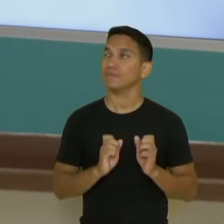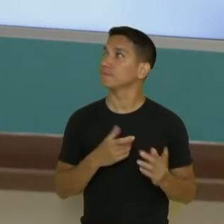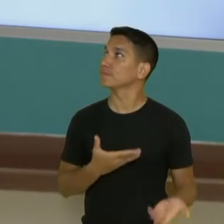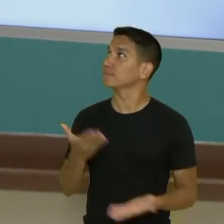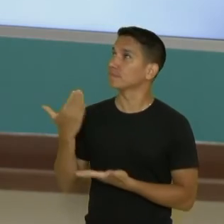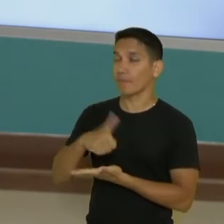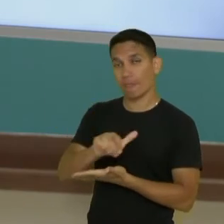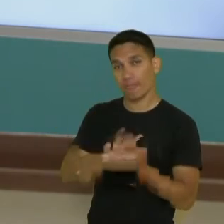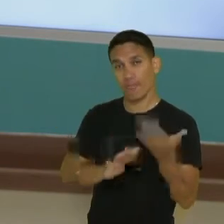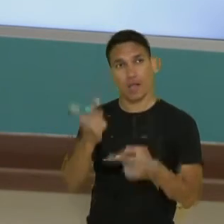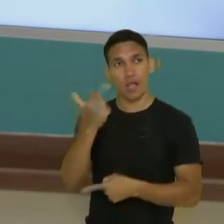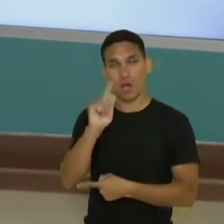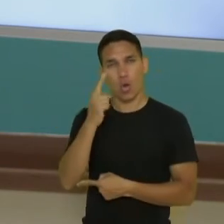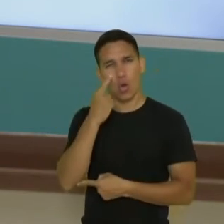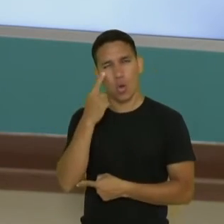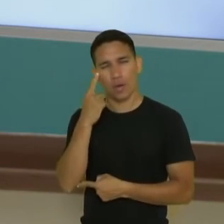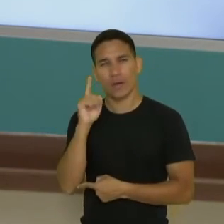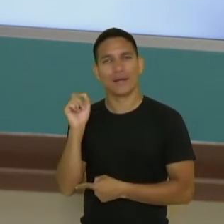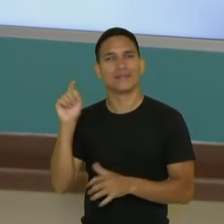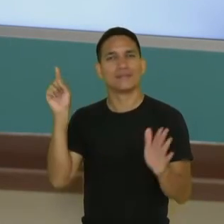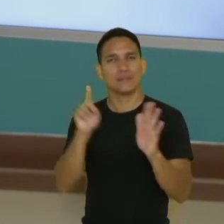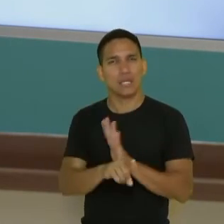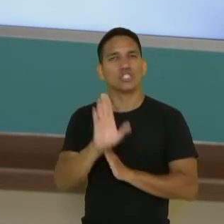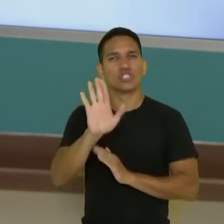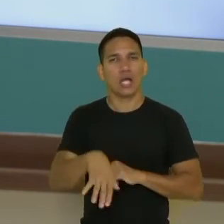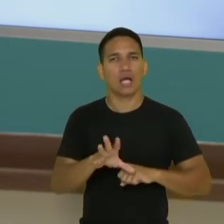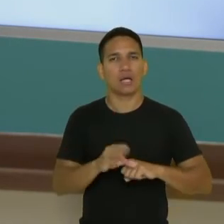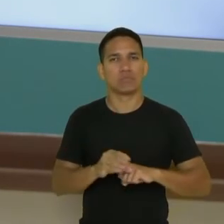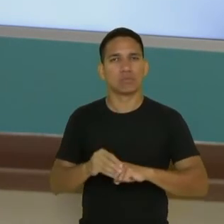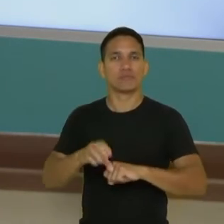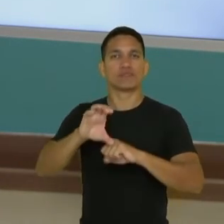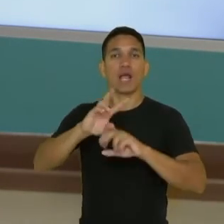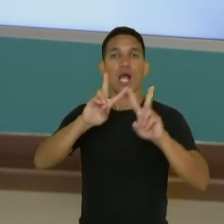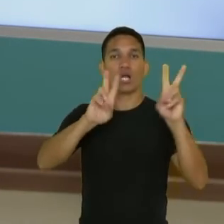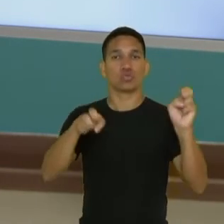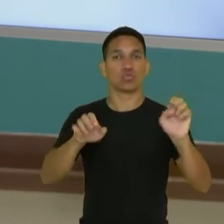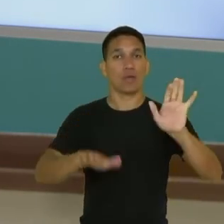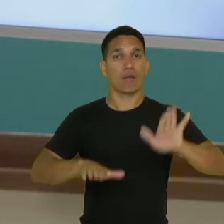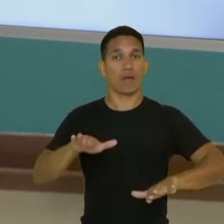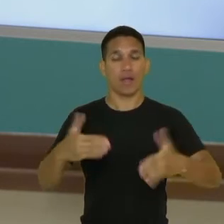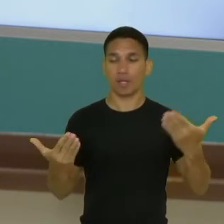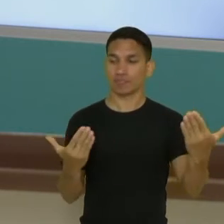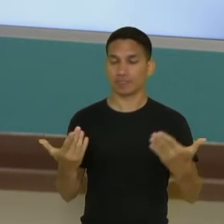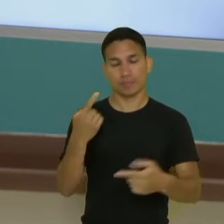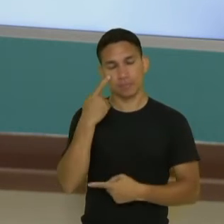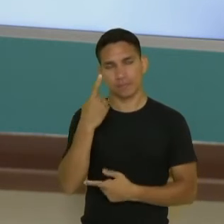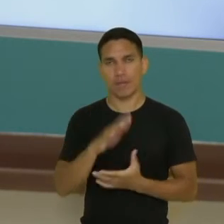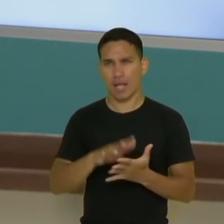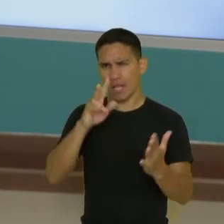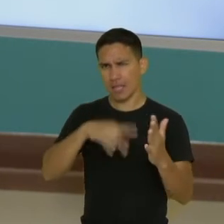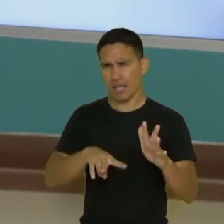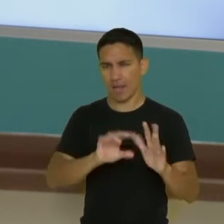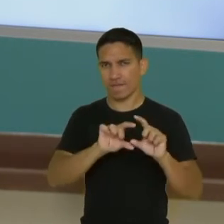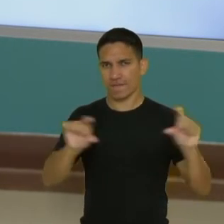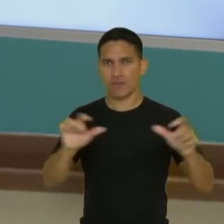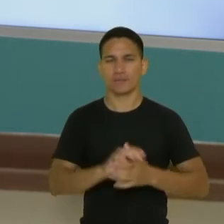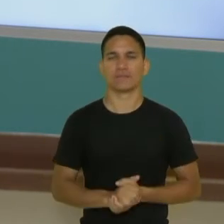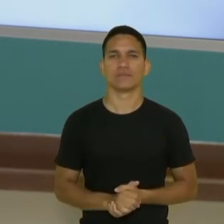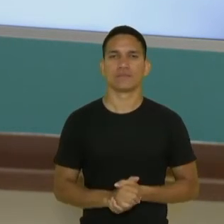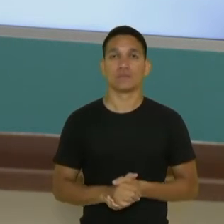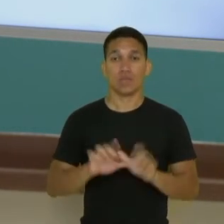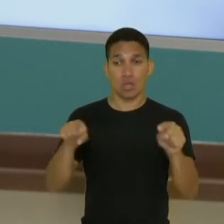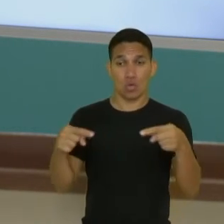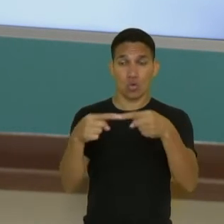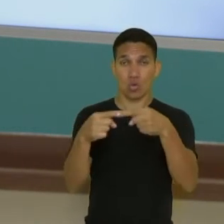Vamos a mais uma atividade agora, pessoal, tendo esse conhecimento do relativismo? Leia a frase. De acordo